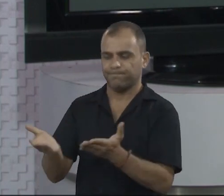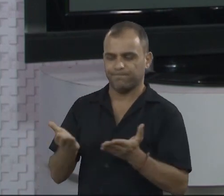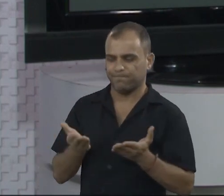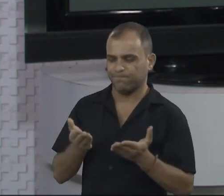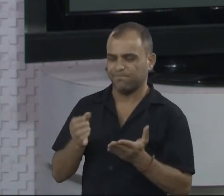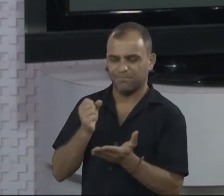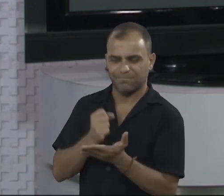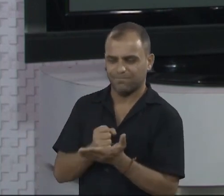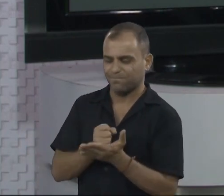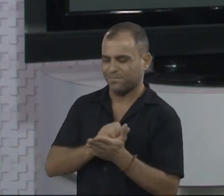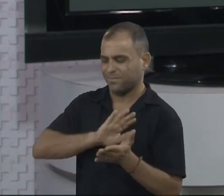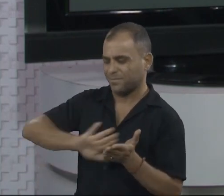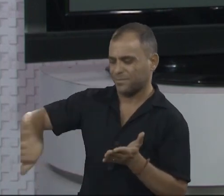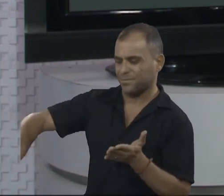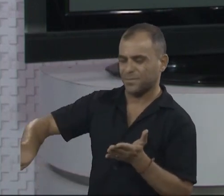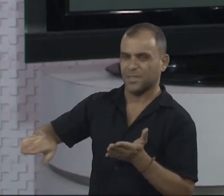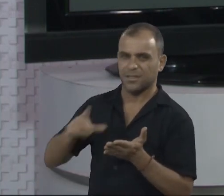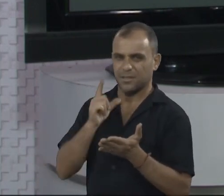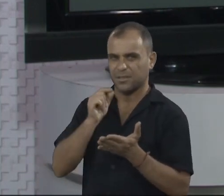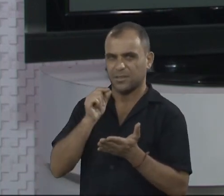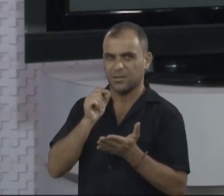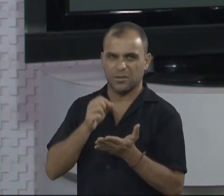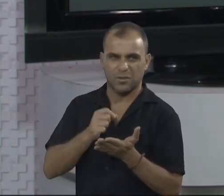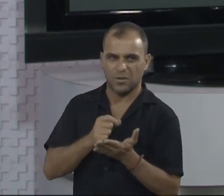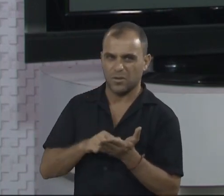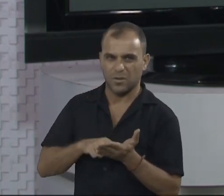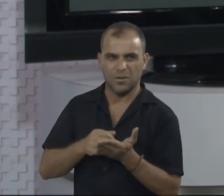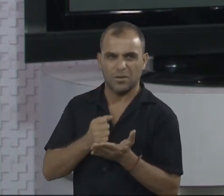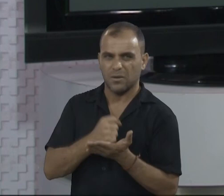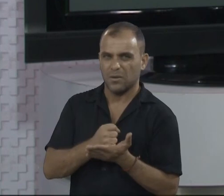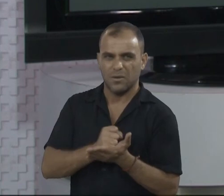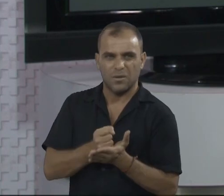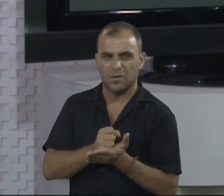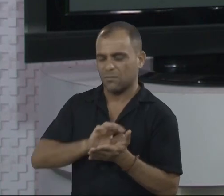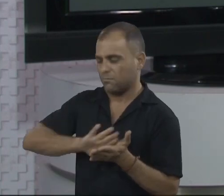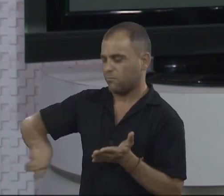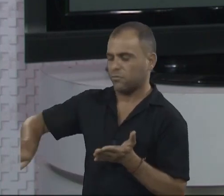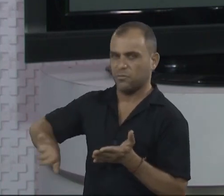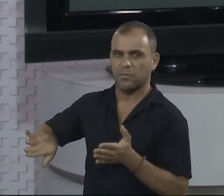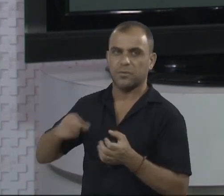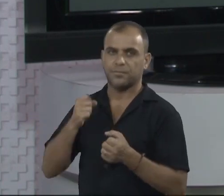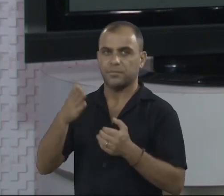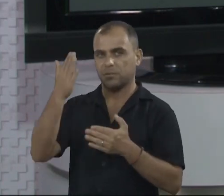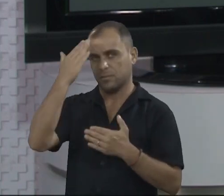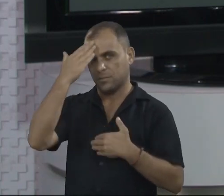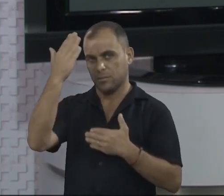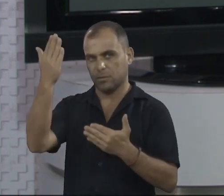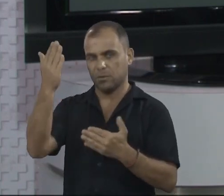essas substâncias atrapalhem o seu desenvolvimento. Tá bom, pessoal? E até a próxima. Muito obrigada!